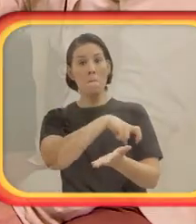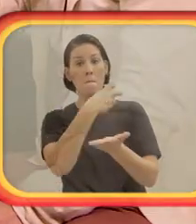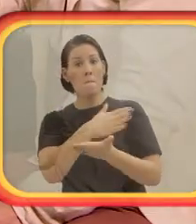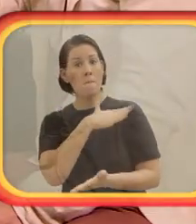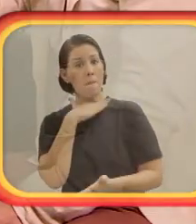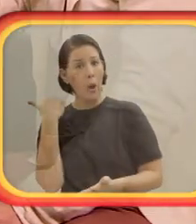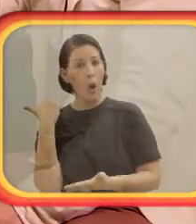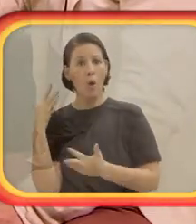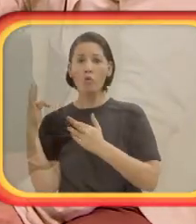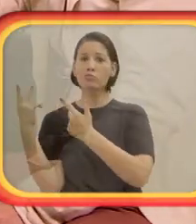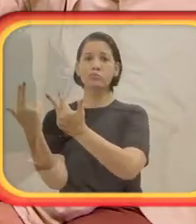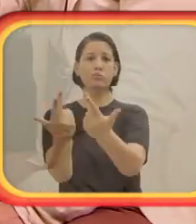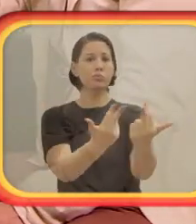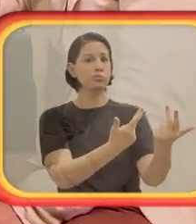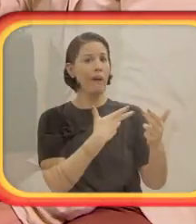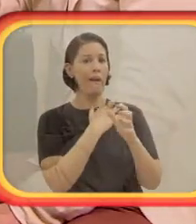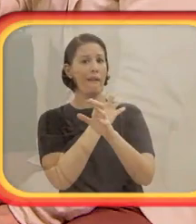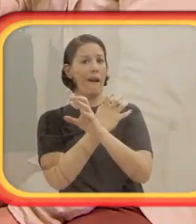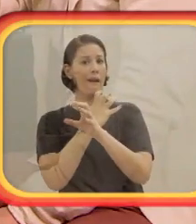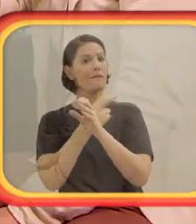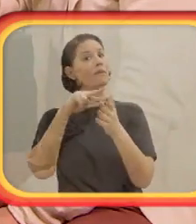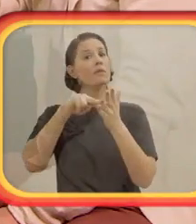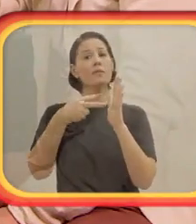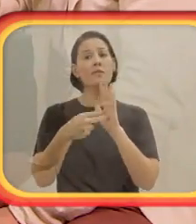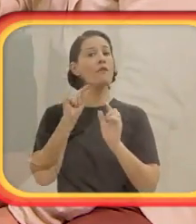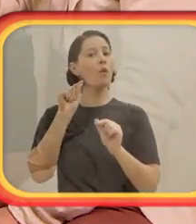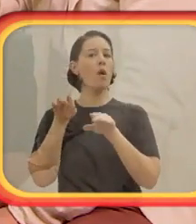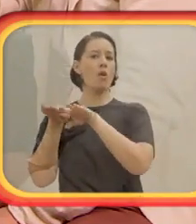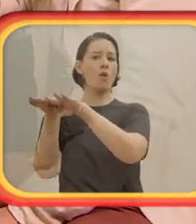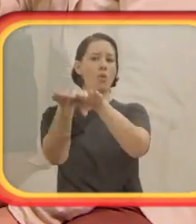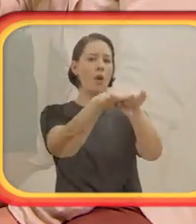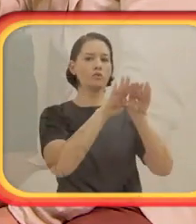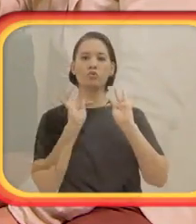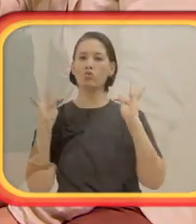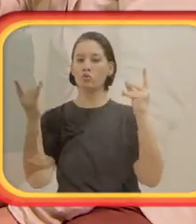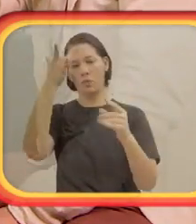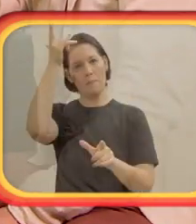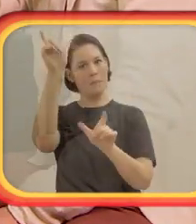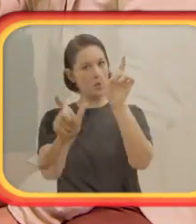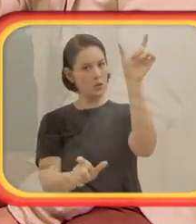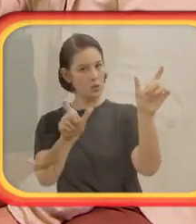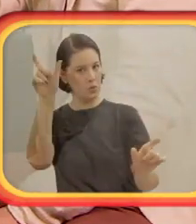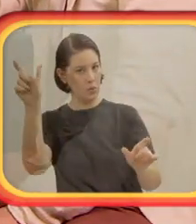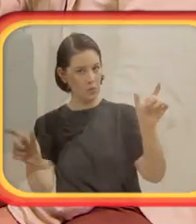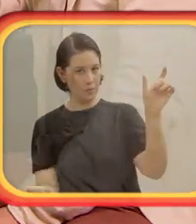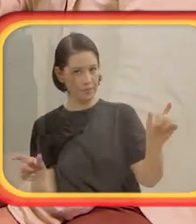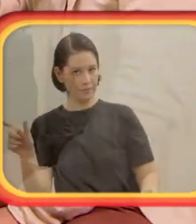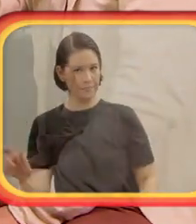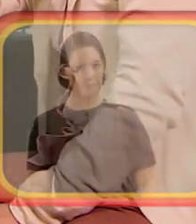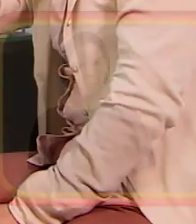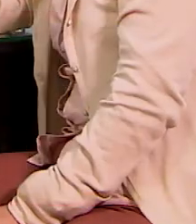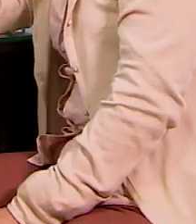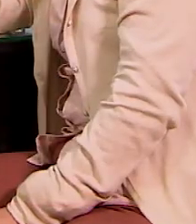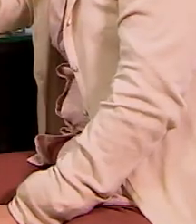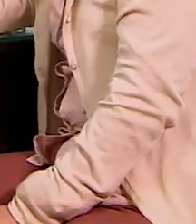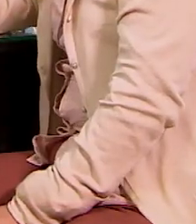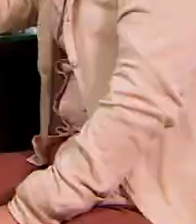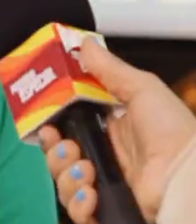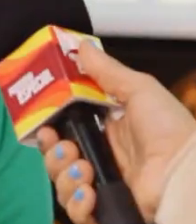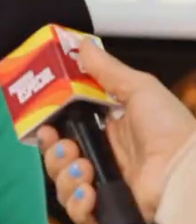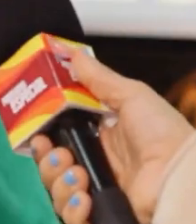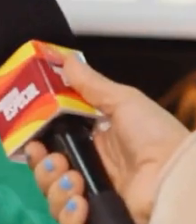da igualdade. Então é isso que a gente quer mostrar. Eu sou uma caveira, você é uma caveira, todos nós aqui somos caveiras,